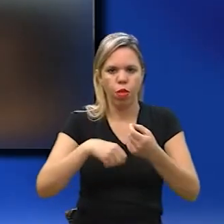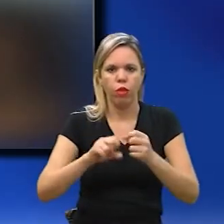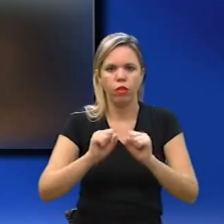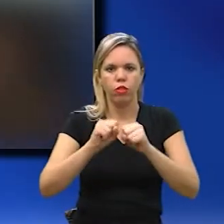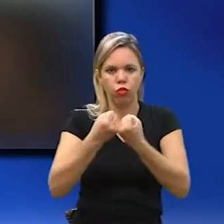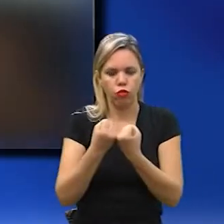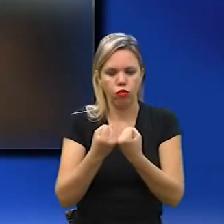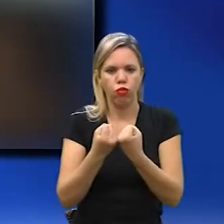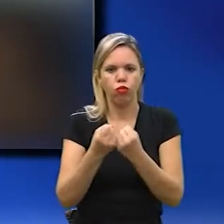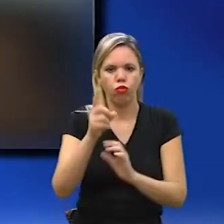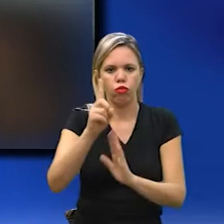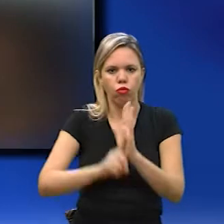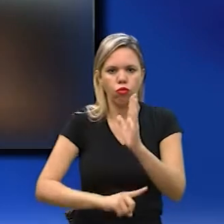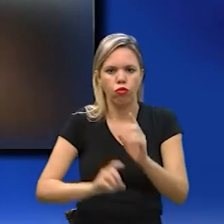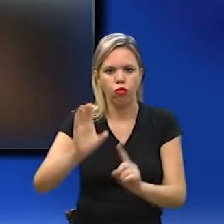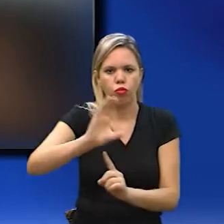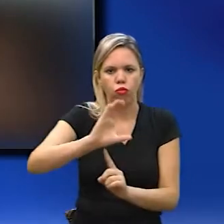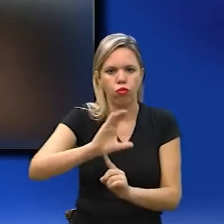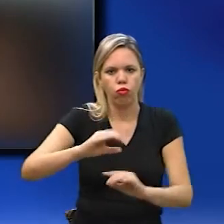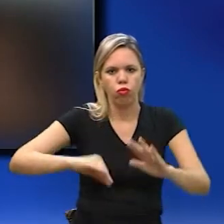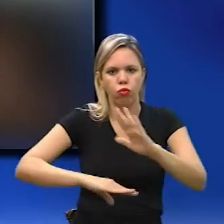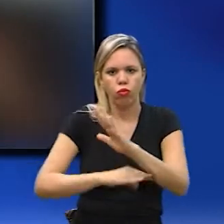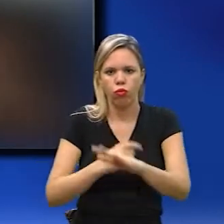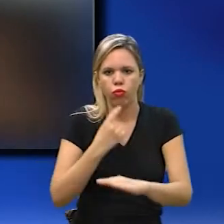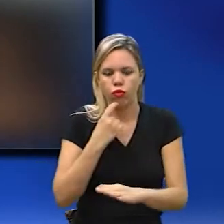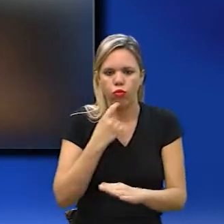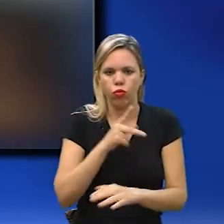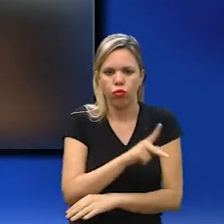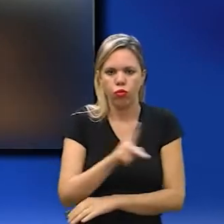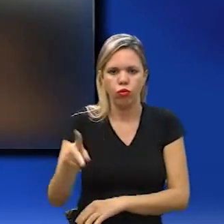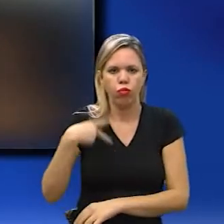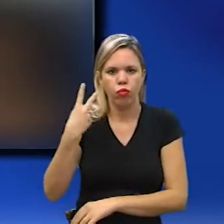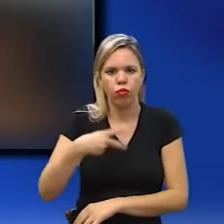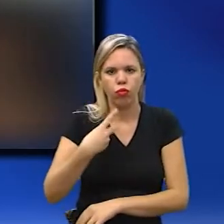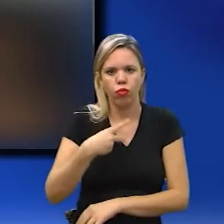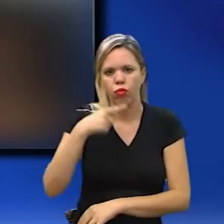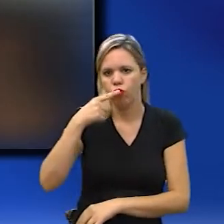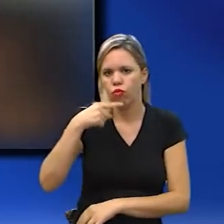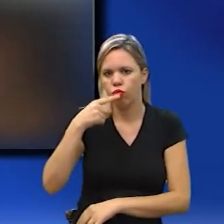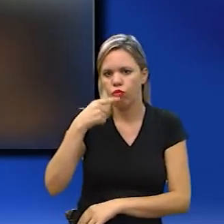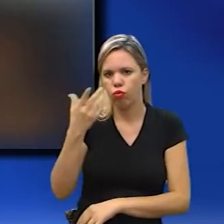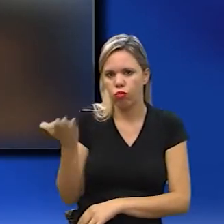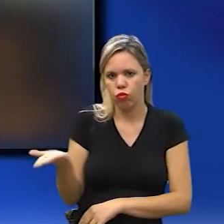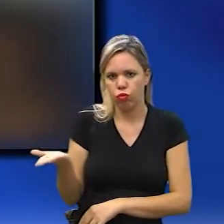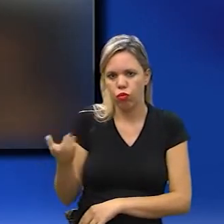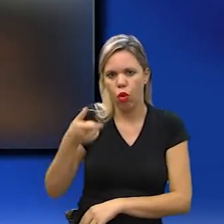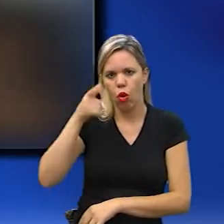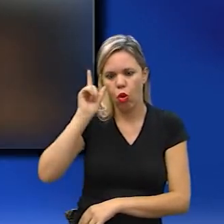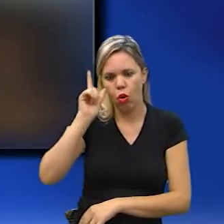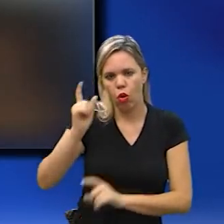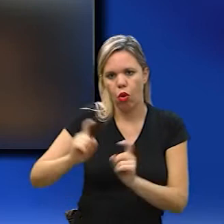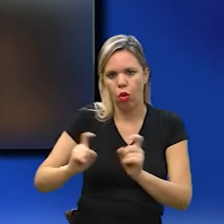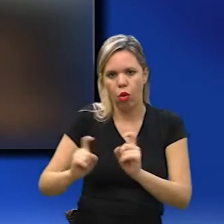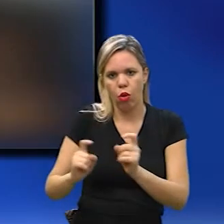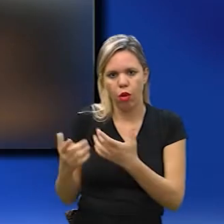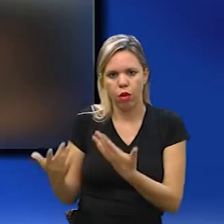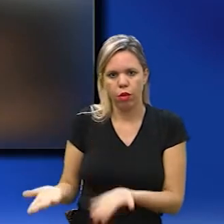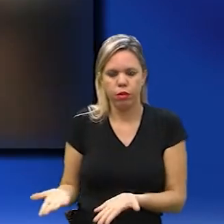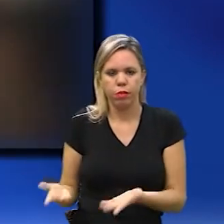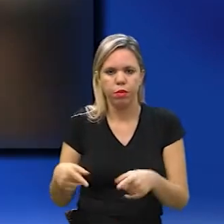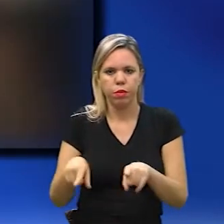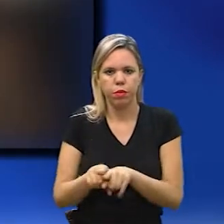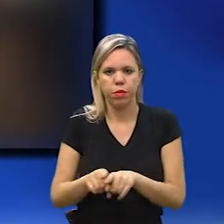e Defesa dos Direitos do Consumidor da Câmara de Campinas, que tem como presidente o vereador Eduardo Magoga, realizou ontem mais uma